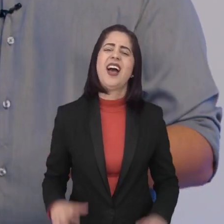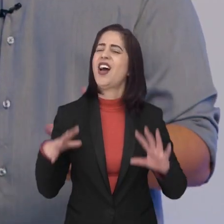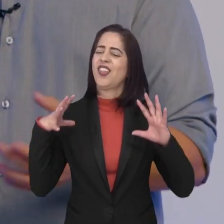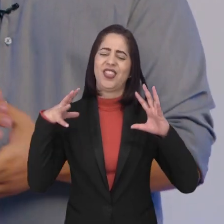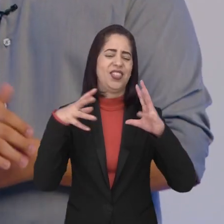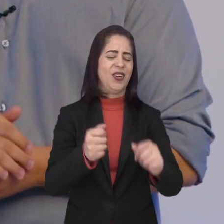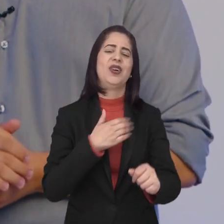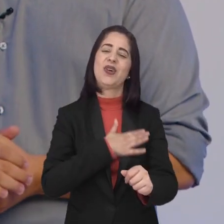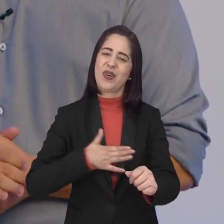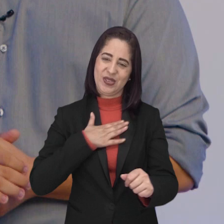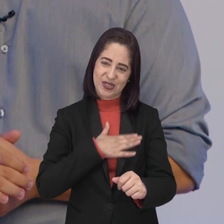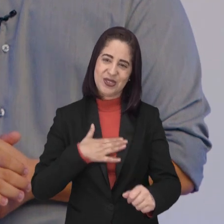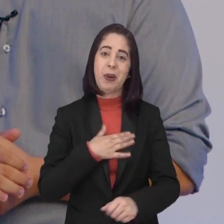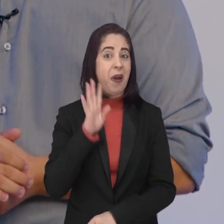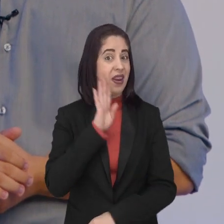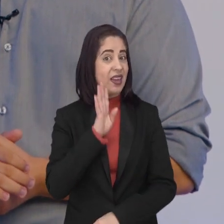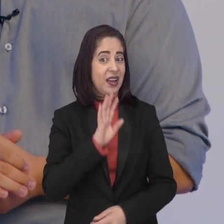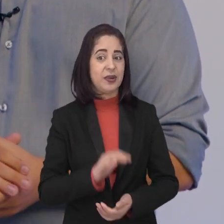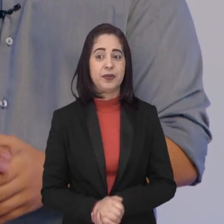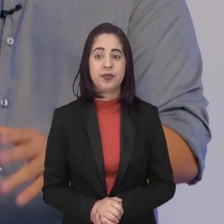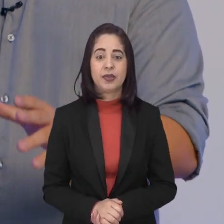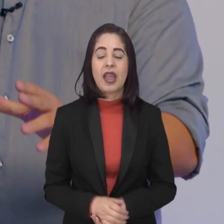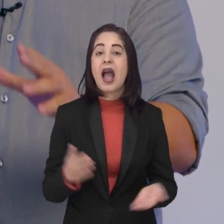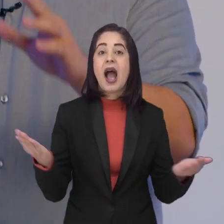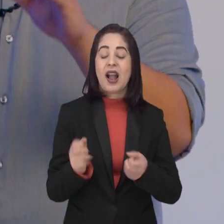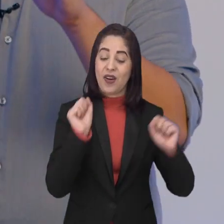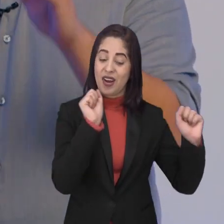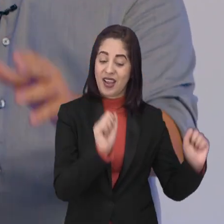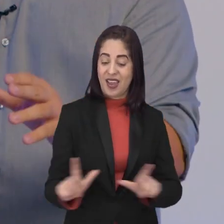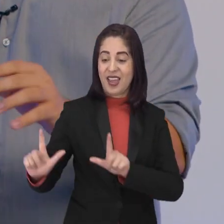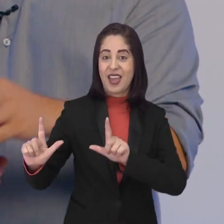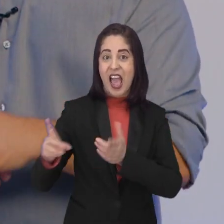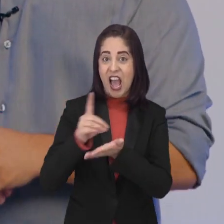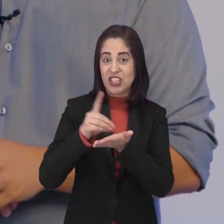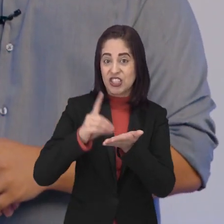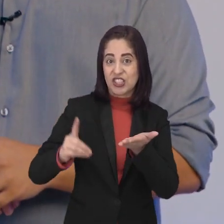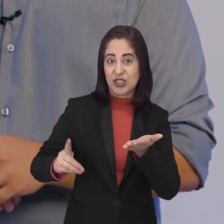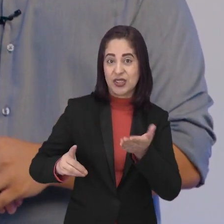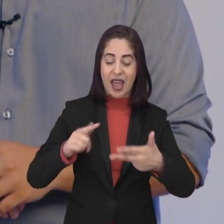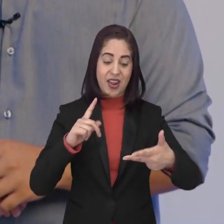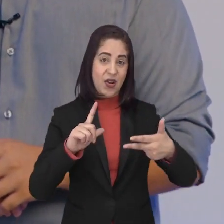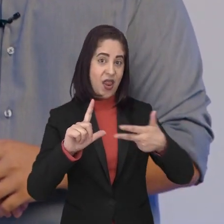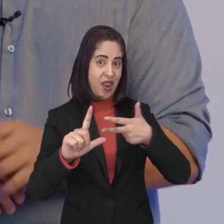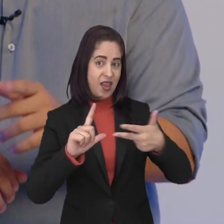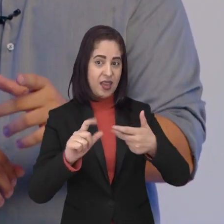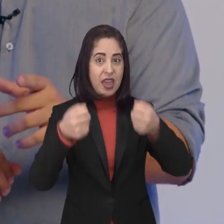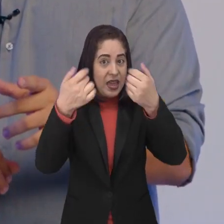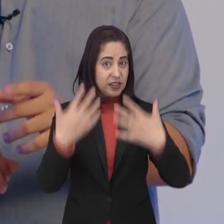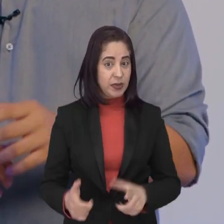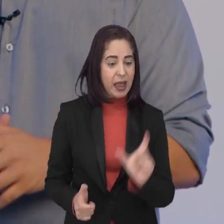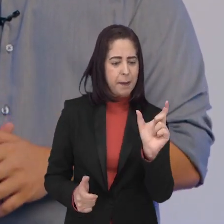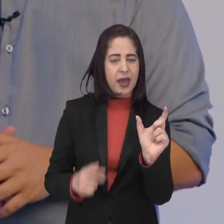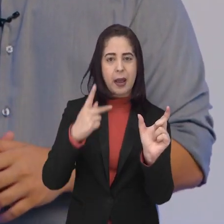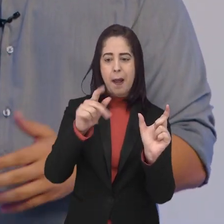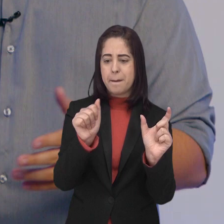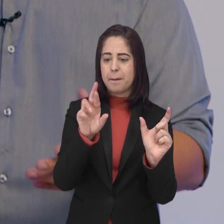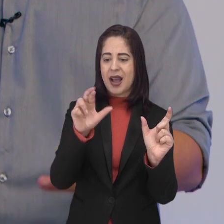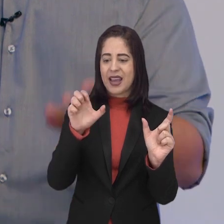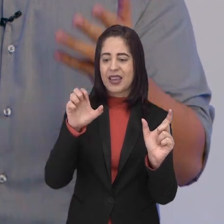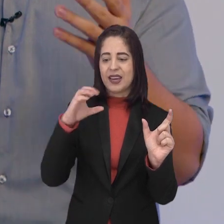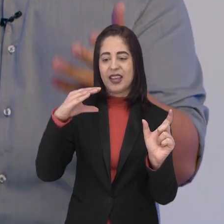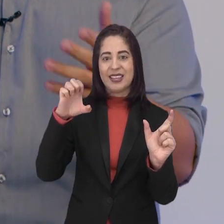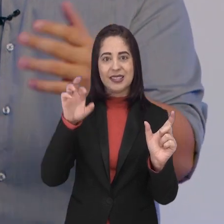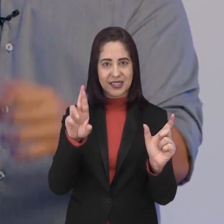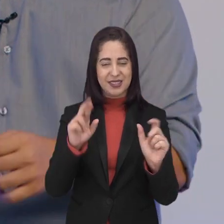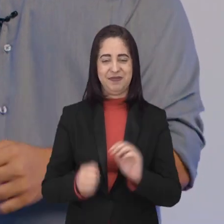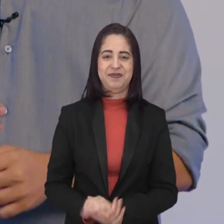Todo mundo gostou do passeio, né? Que legal. Bora então com o nosso quadro Dicionário Legislativo? Hoje vamos te explicar melhor a